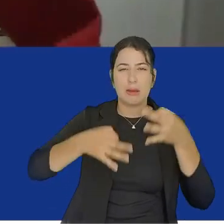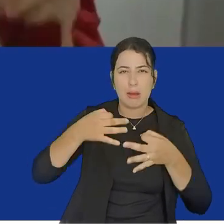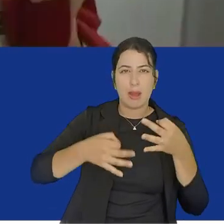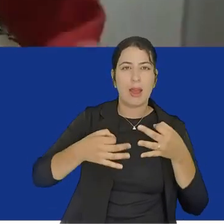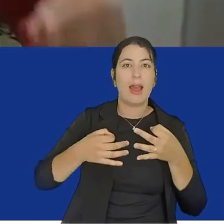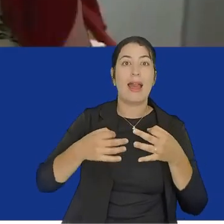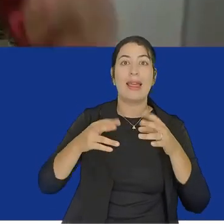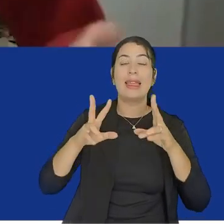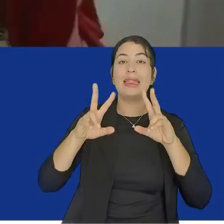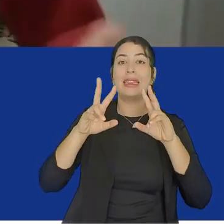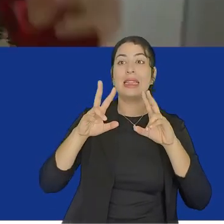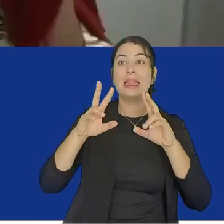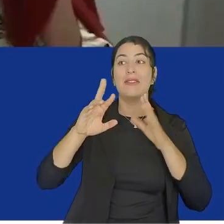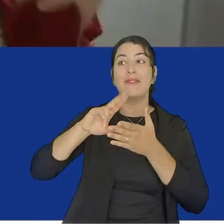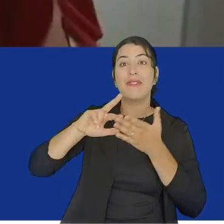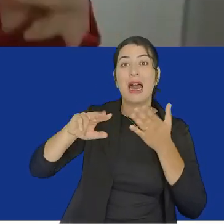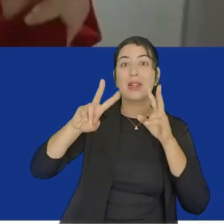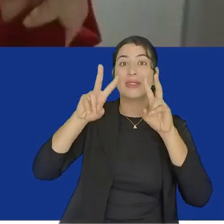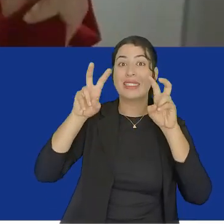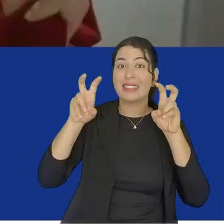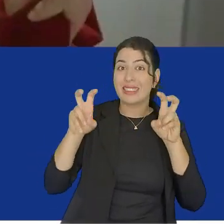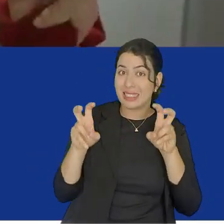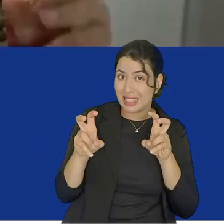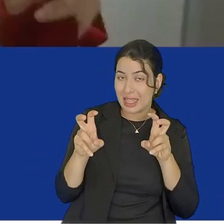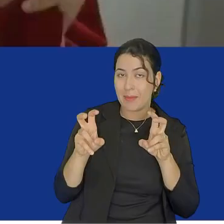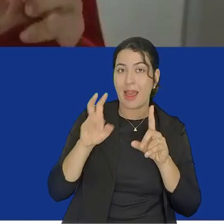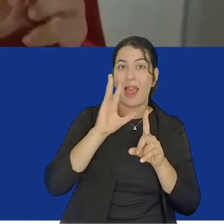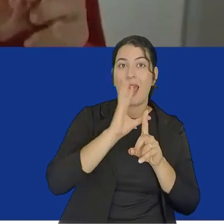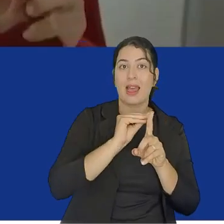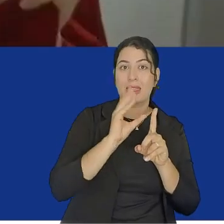não devem ser encaminhadas para ouvidoria.